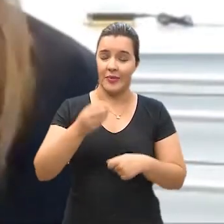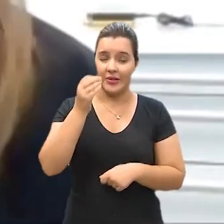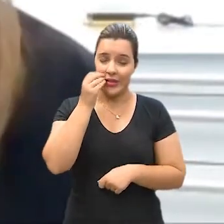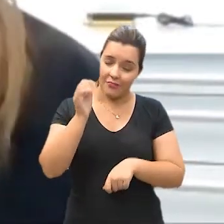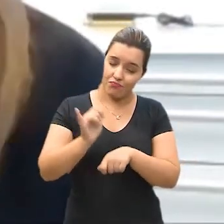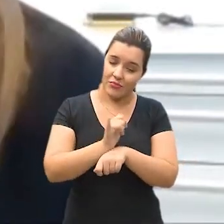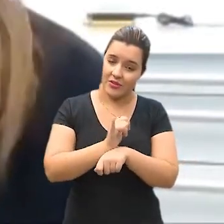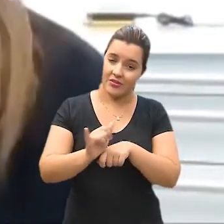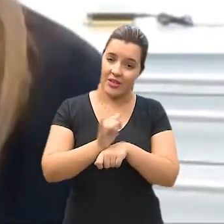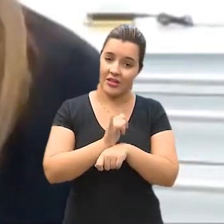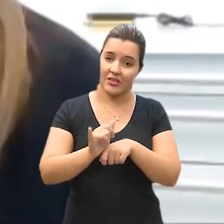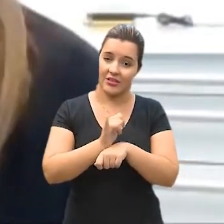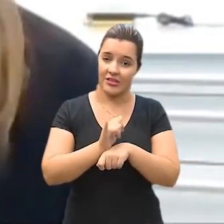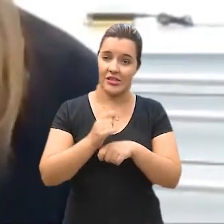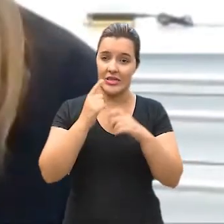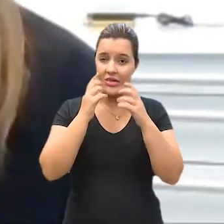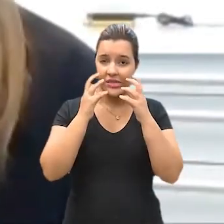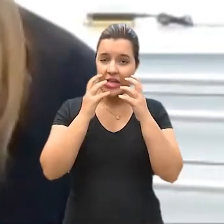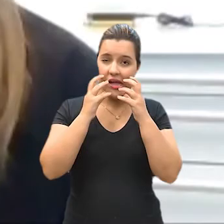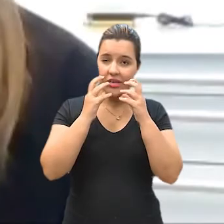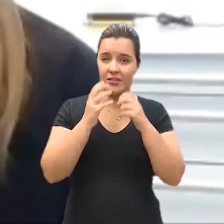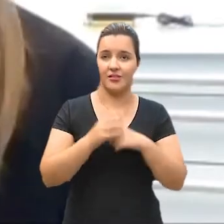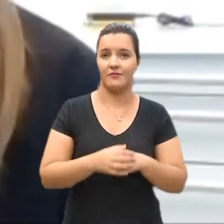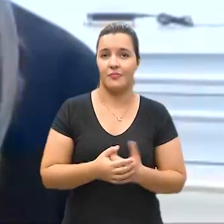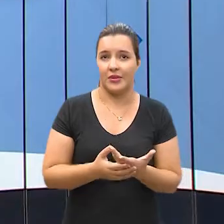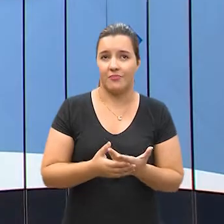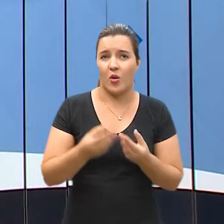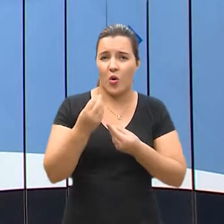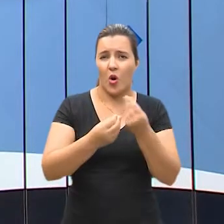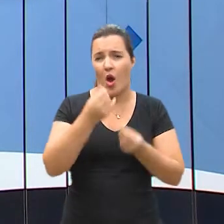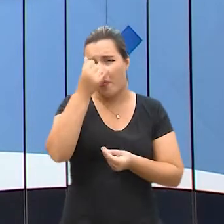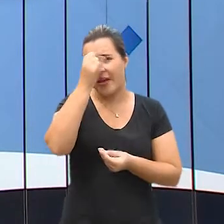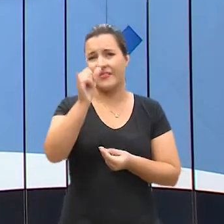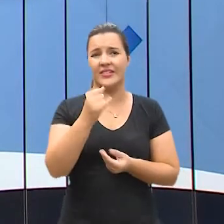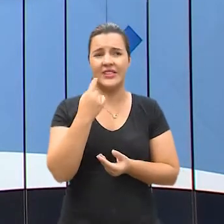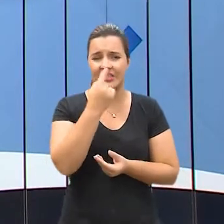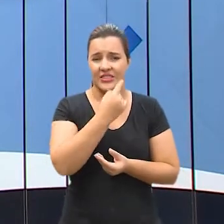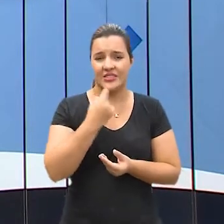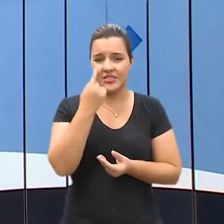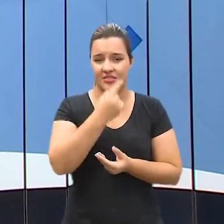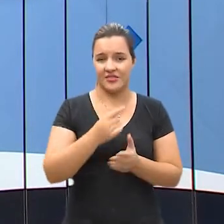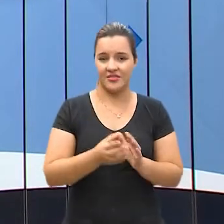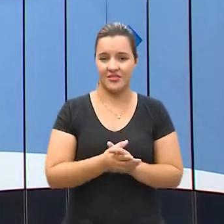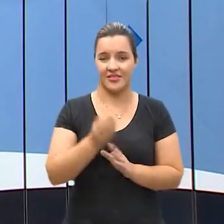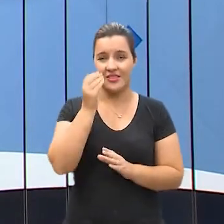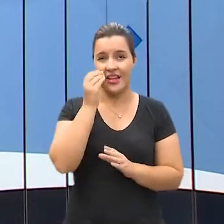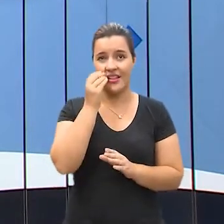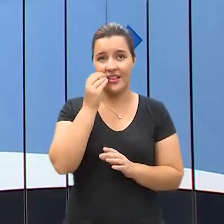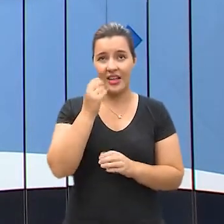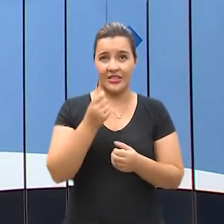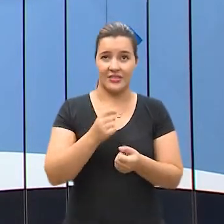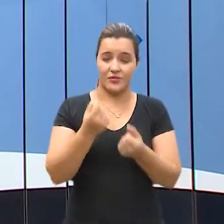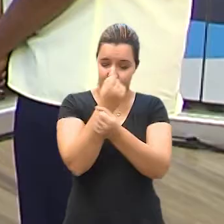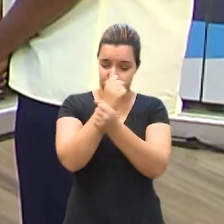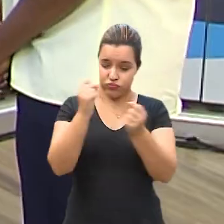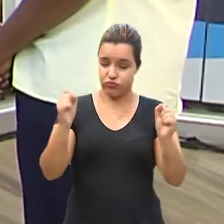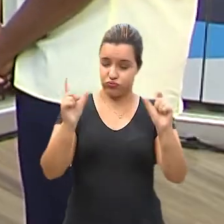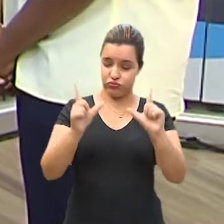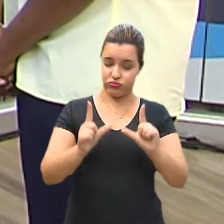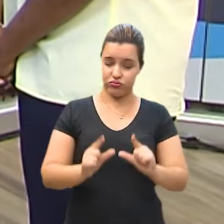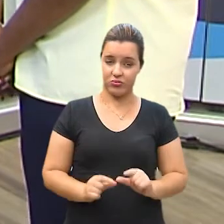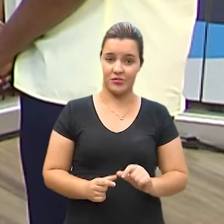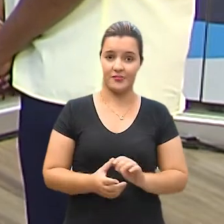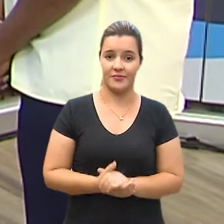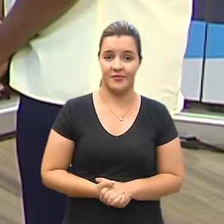isso, prevenindo o máximo que puder. O que que a gente pode fazer, doutora, além de tentar relaxar?